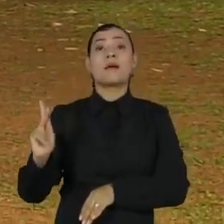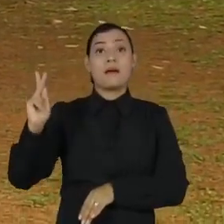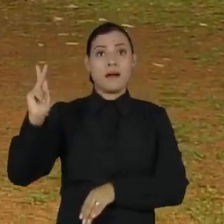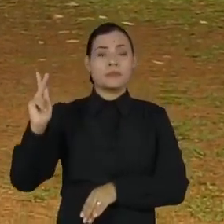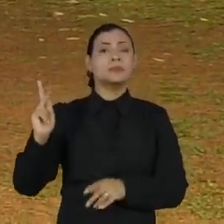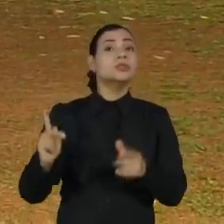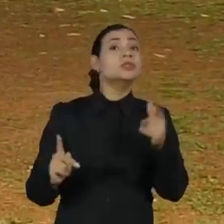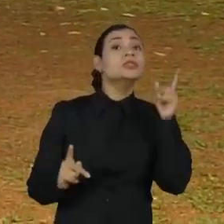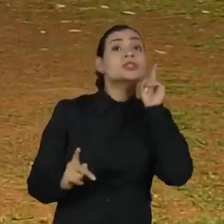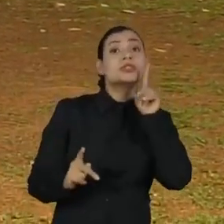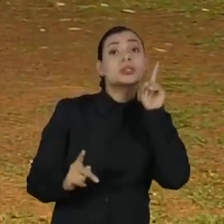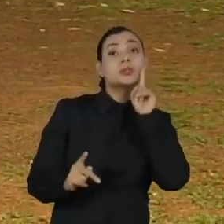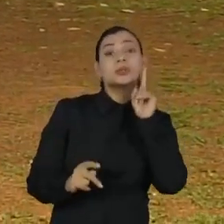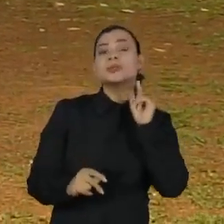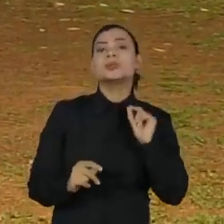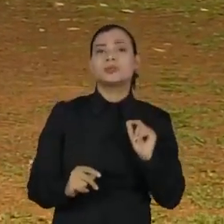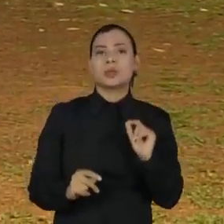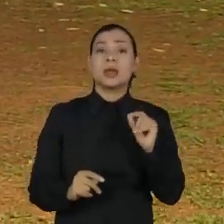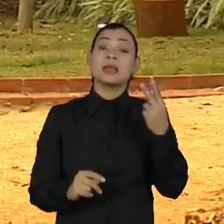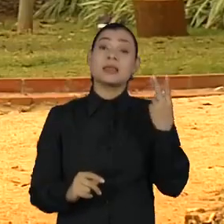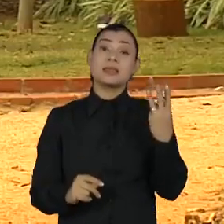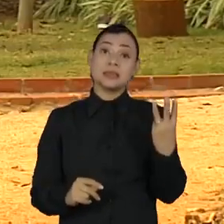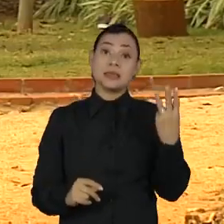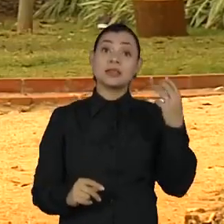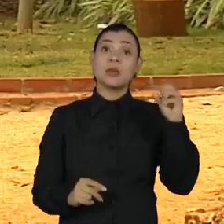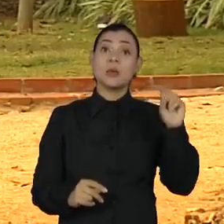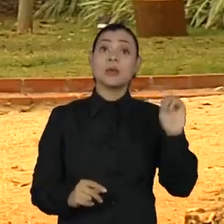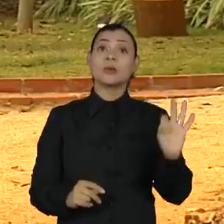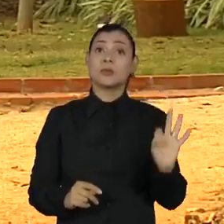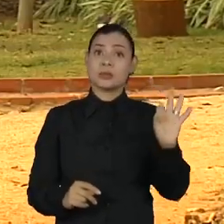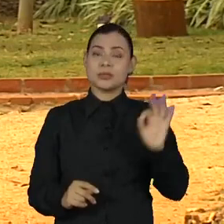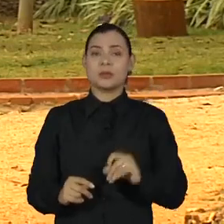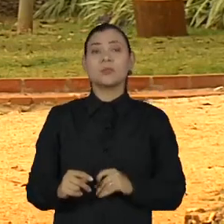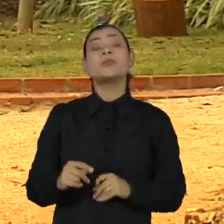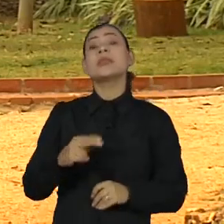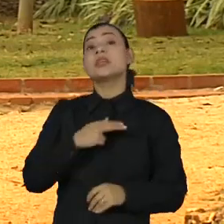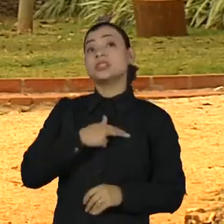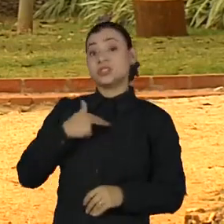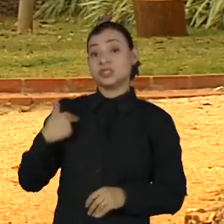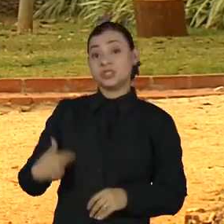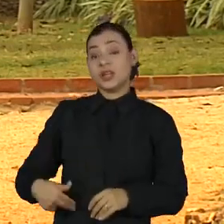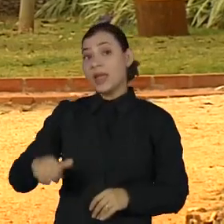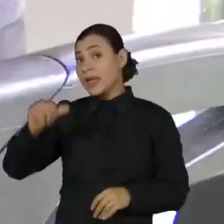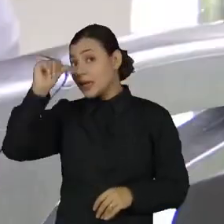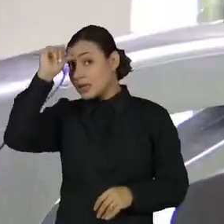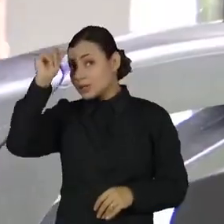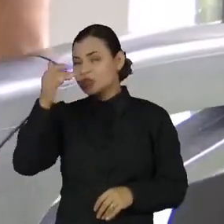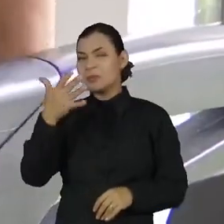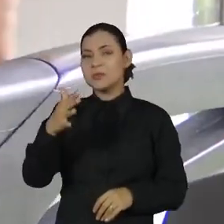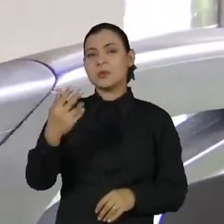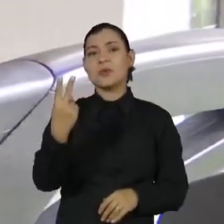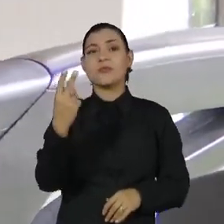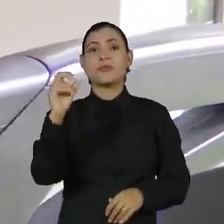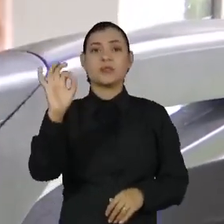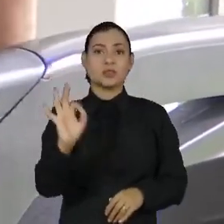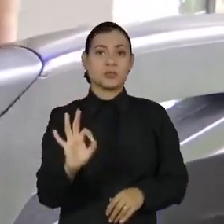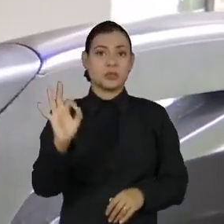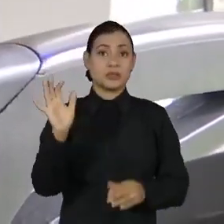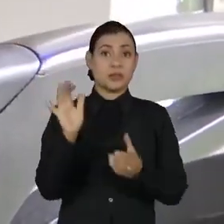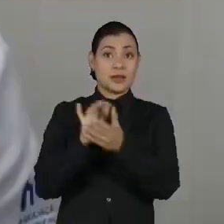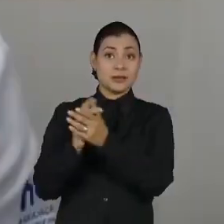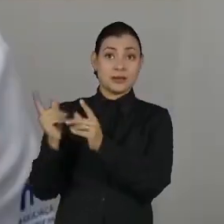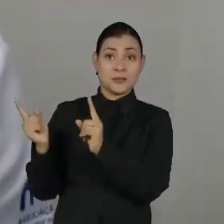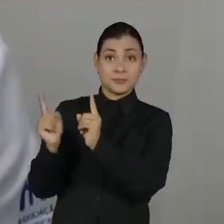Nos Estados Unidos, foi de cerca de 38% e na China e Índia ficou próxima de 20% dos